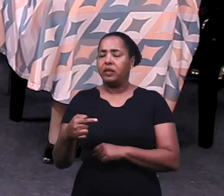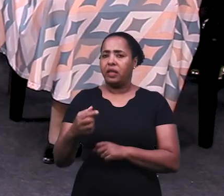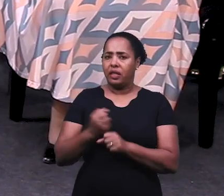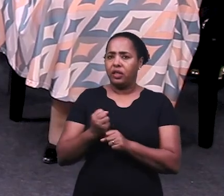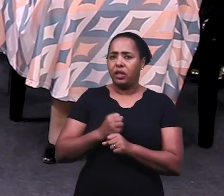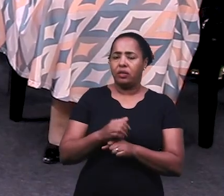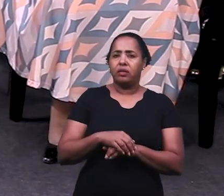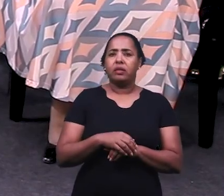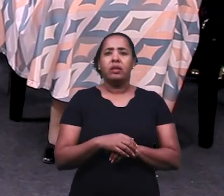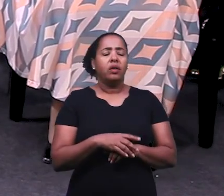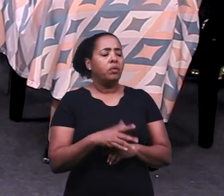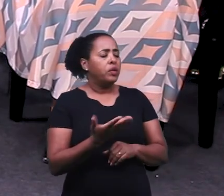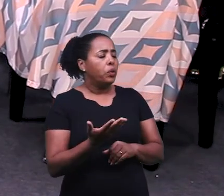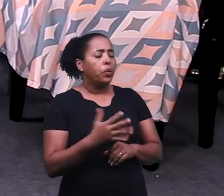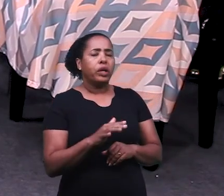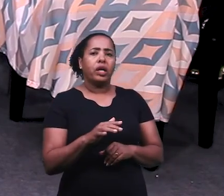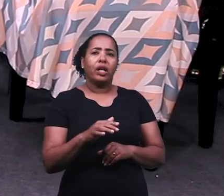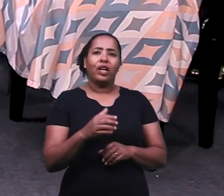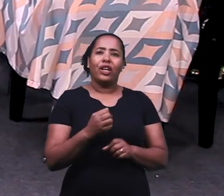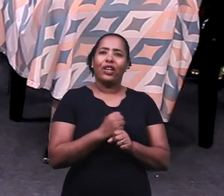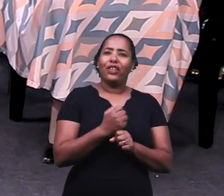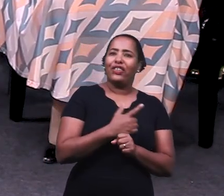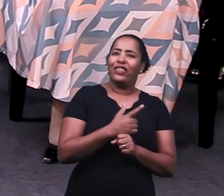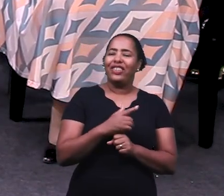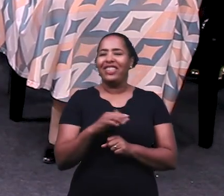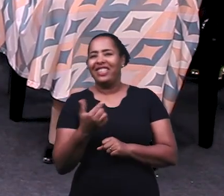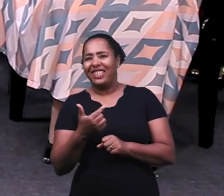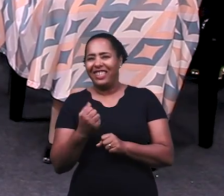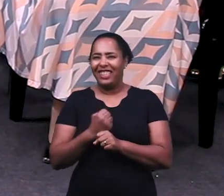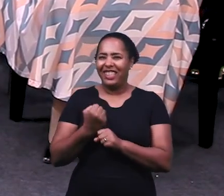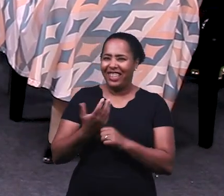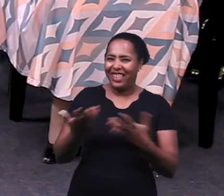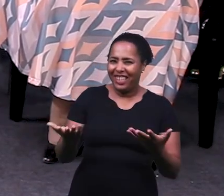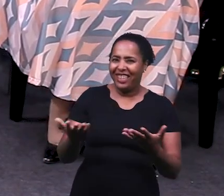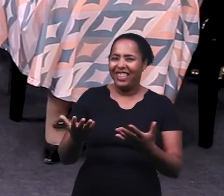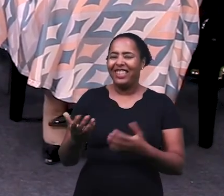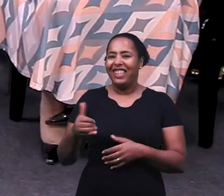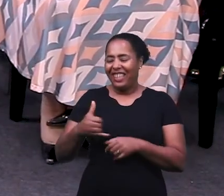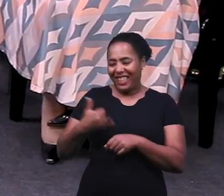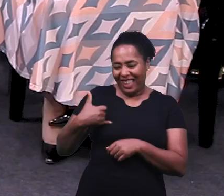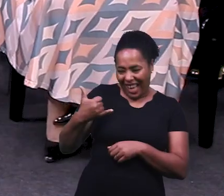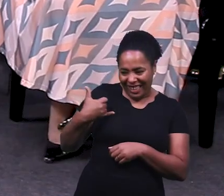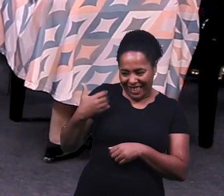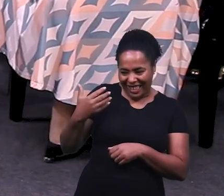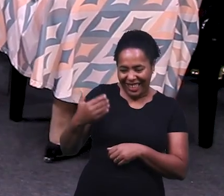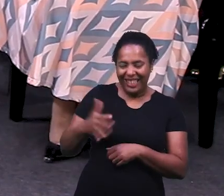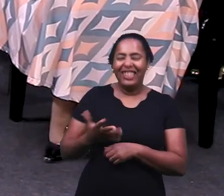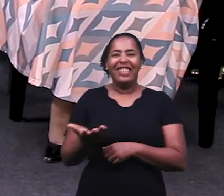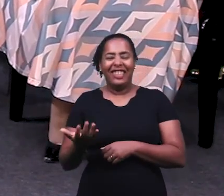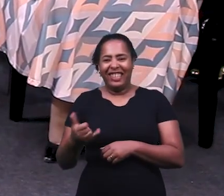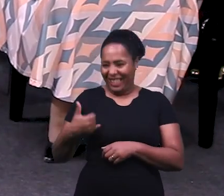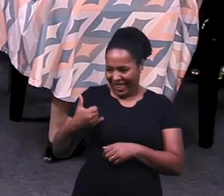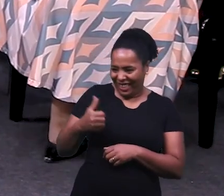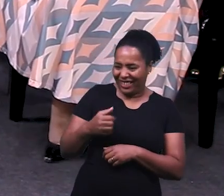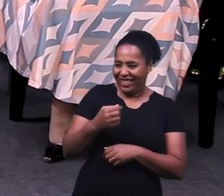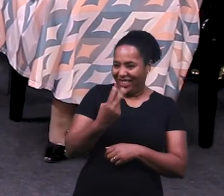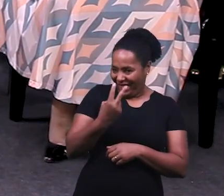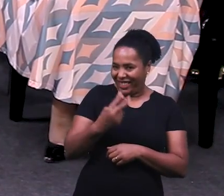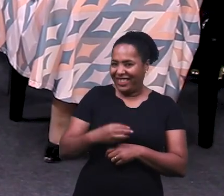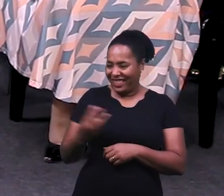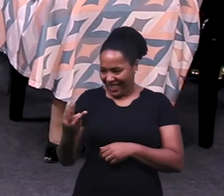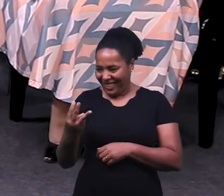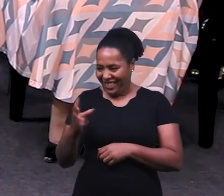de jovem, então eu pude Mas o que? Você só tem o quê? Uns participar. 2, 3 anos que está na obra? Abaixo. Isso aí